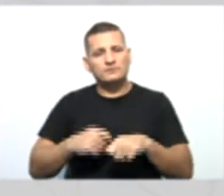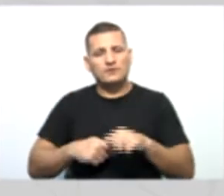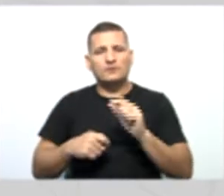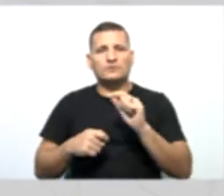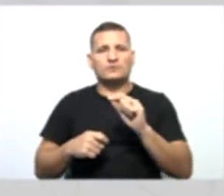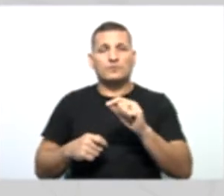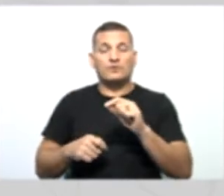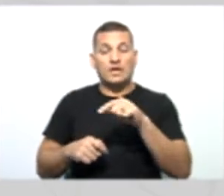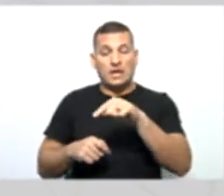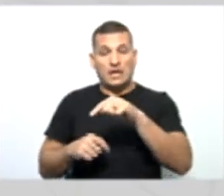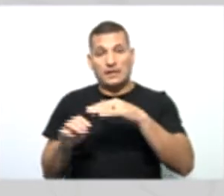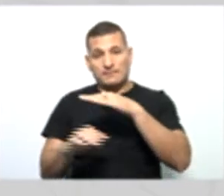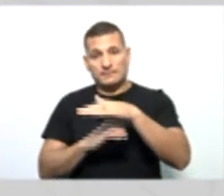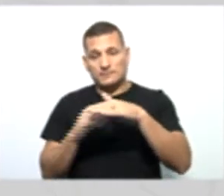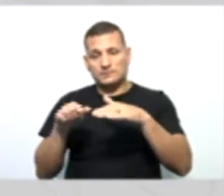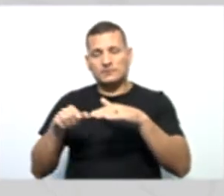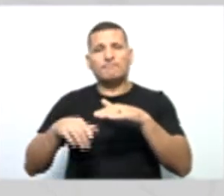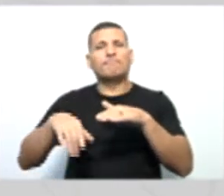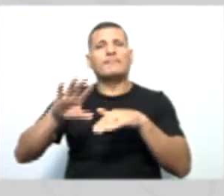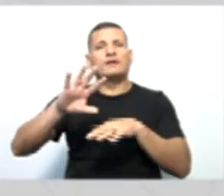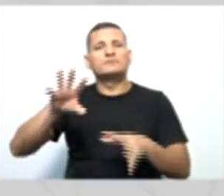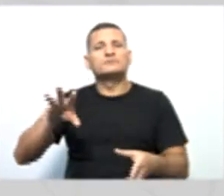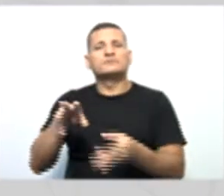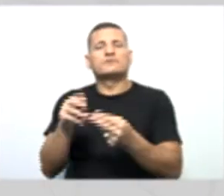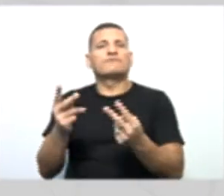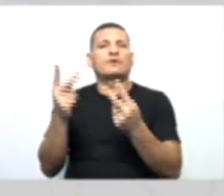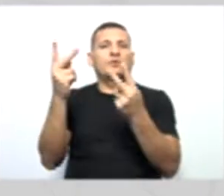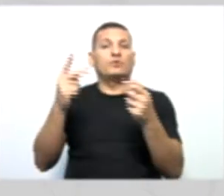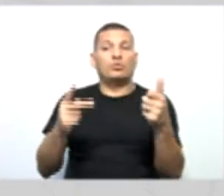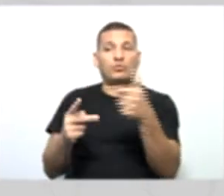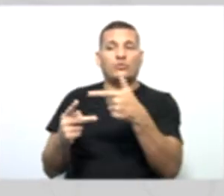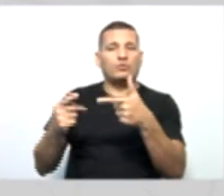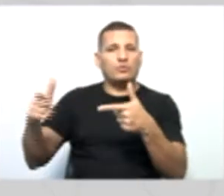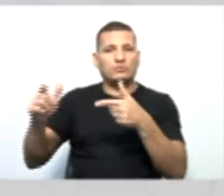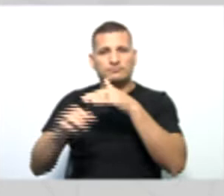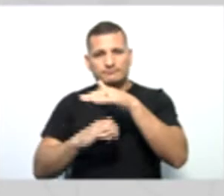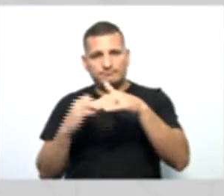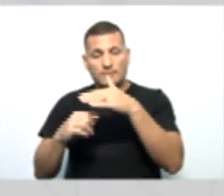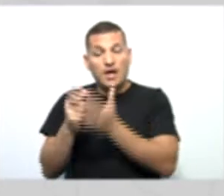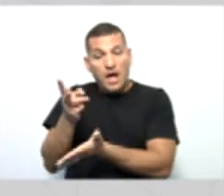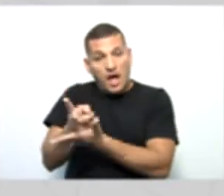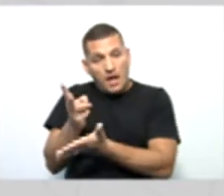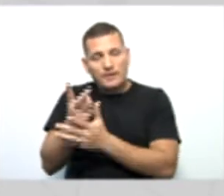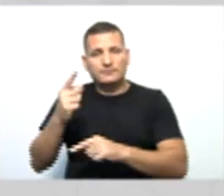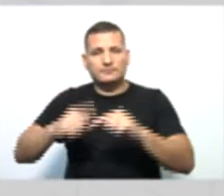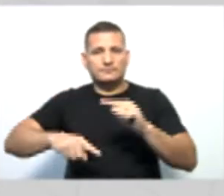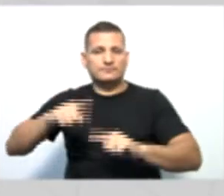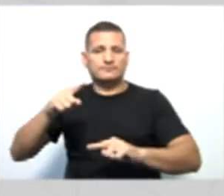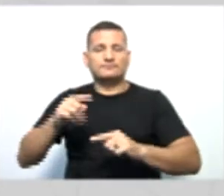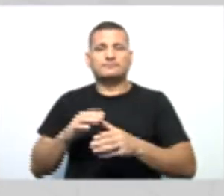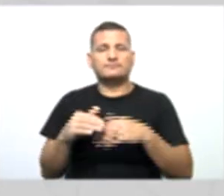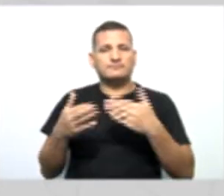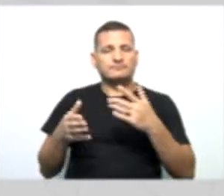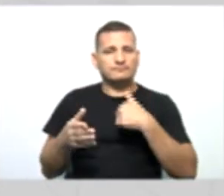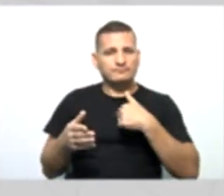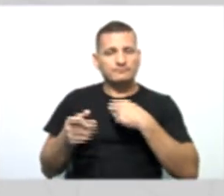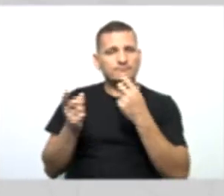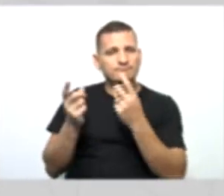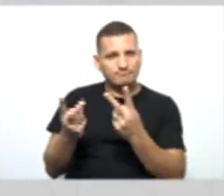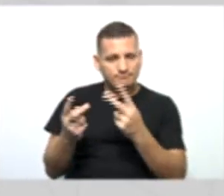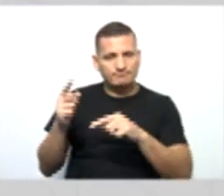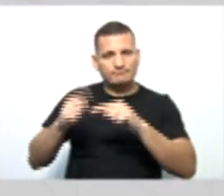agregar maior valor do que outras empresas no mesmo produto. Então, eu vendo um produto, mas o